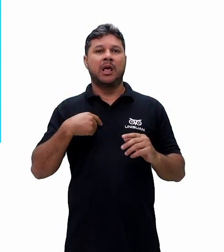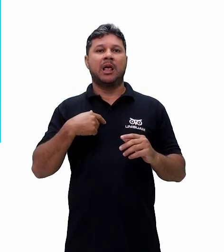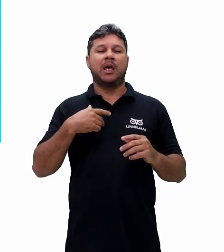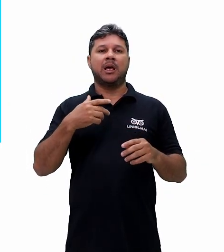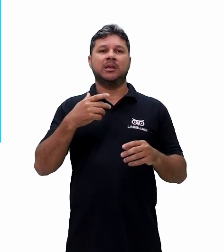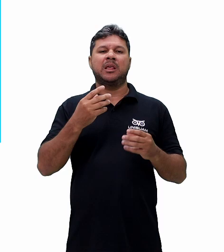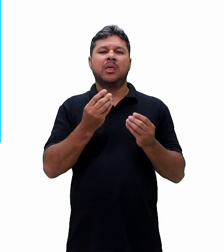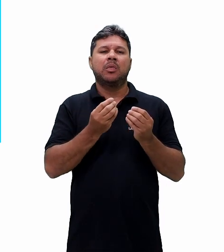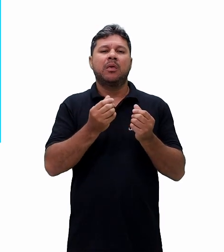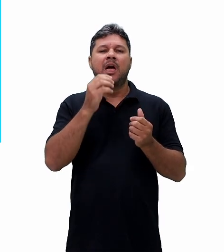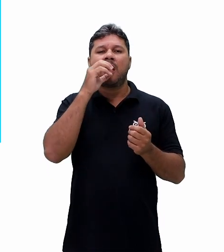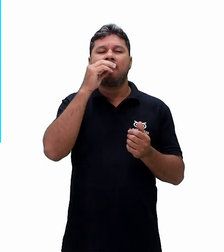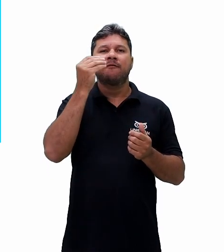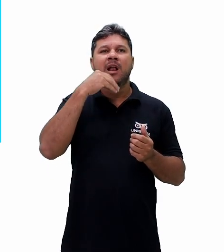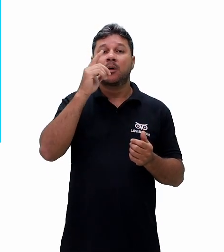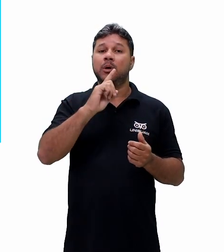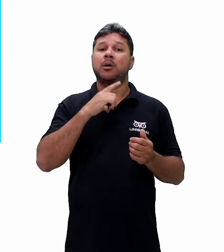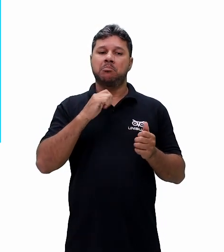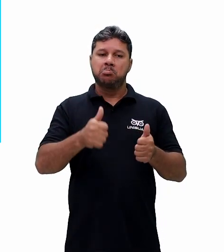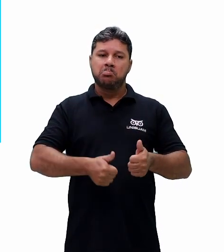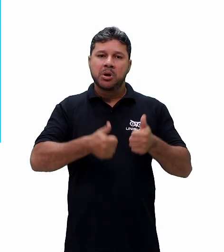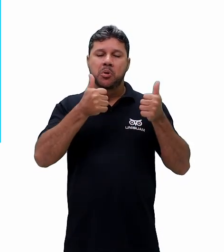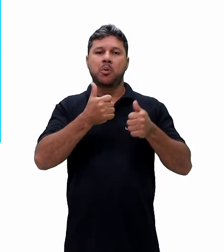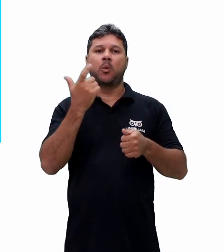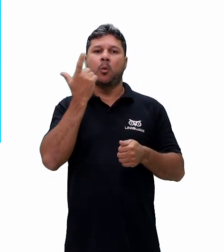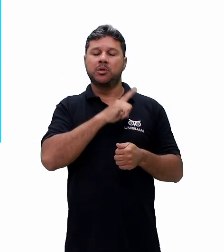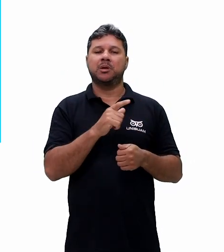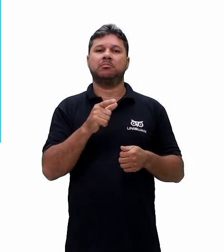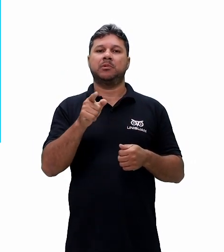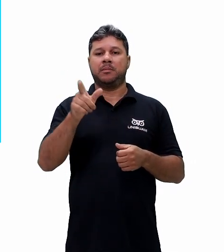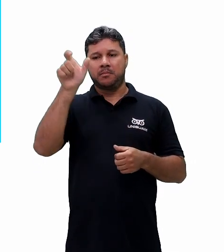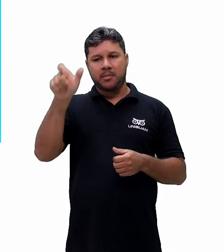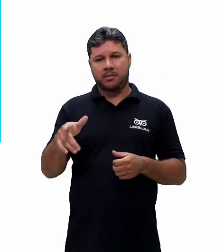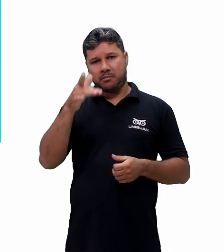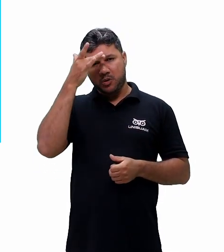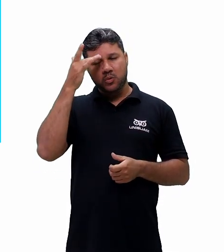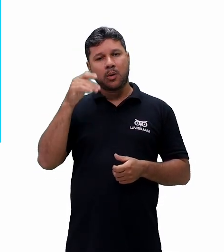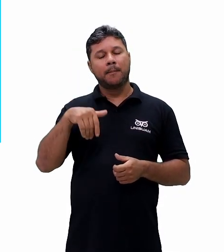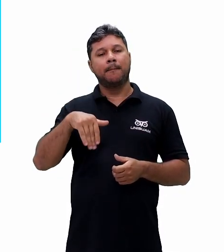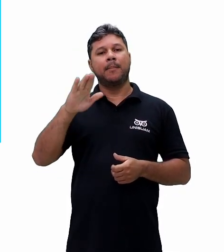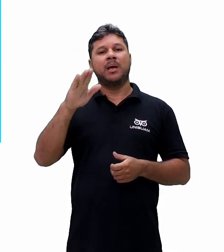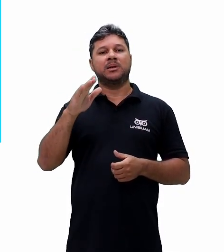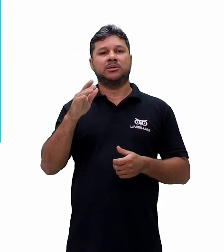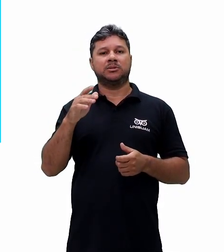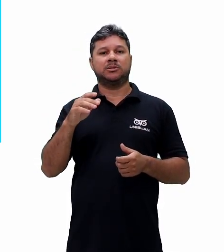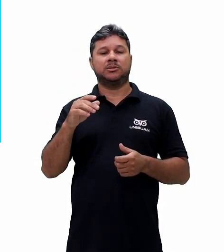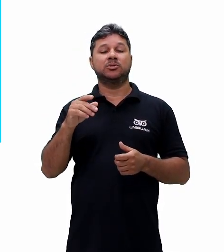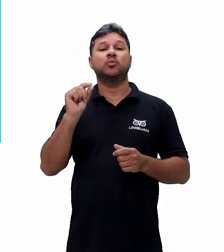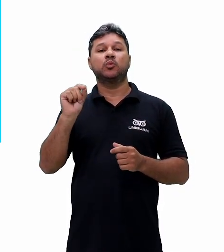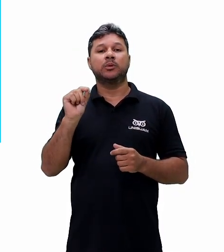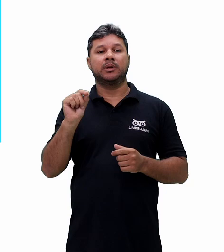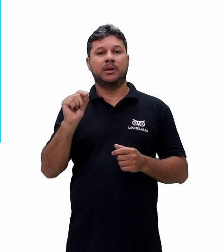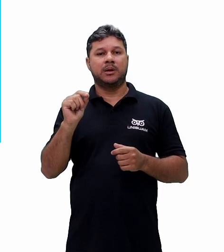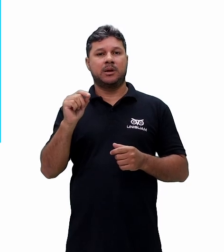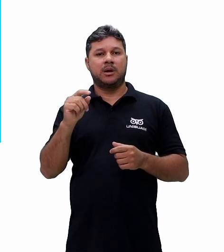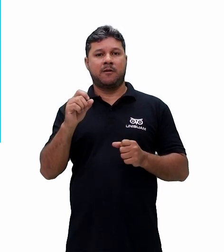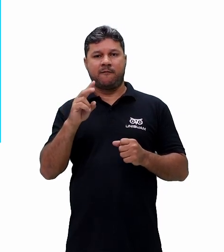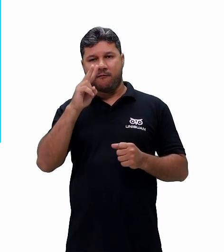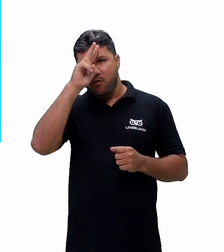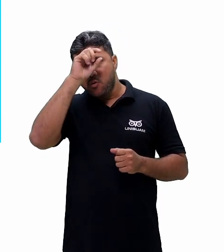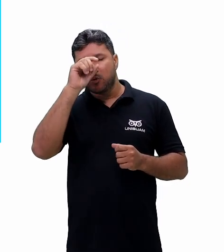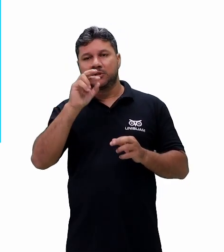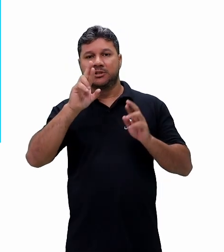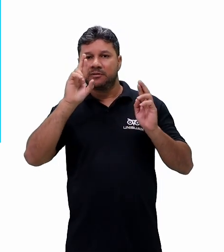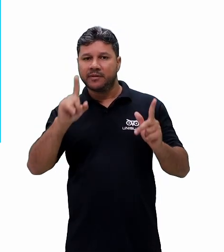eles ficam menos sensíveis, portanto, isso pode fazer com que o indivíduo ele tenha uma menor